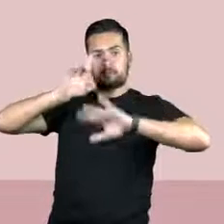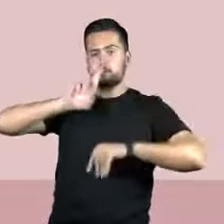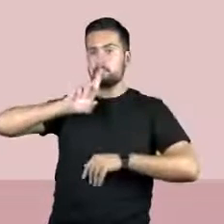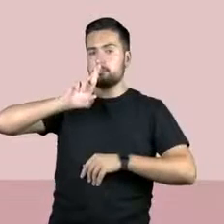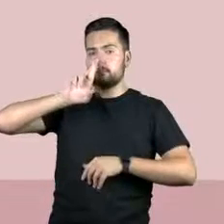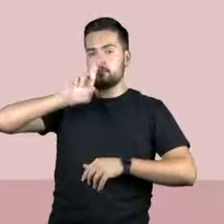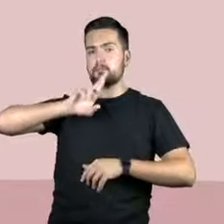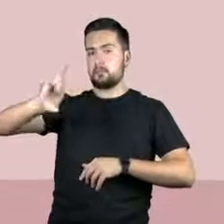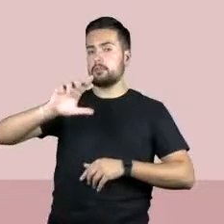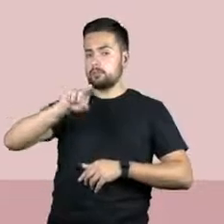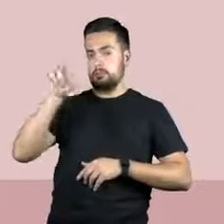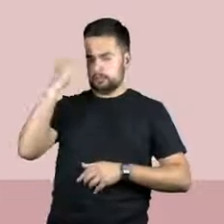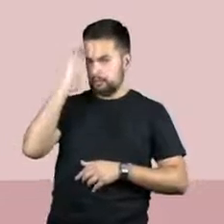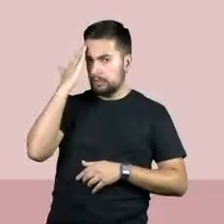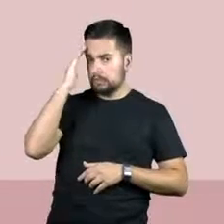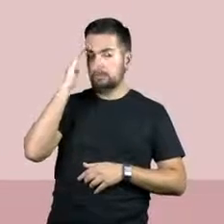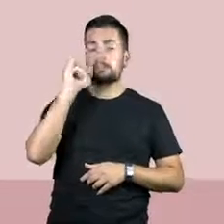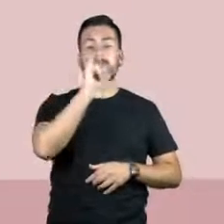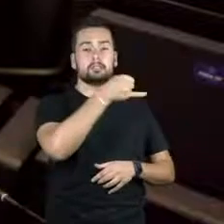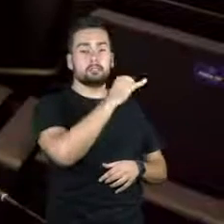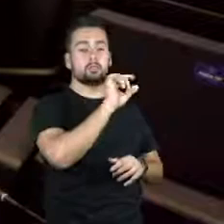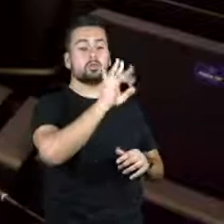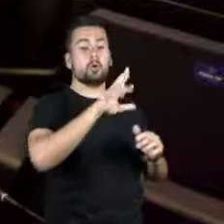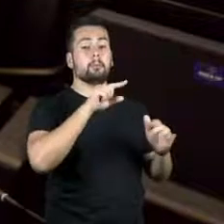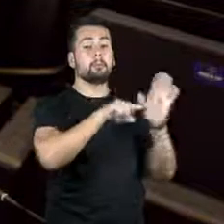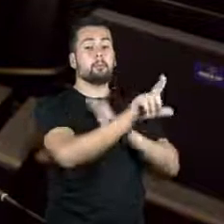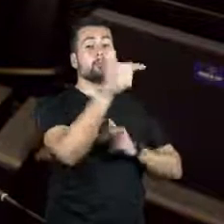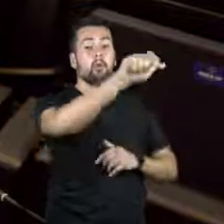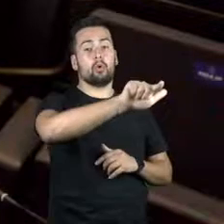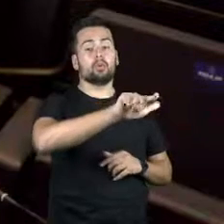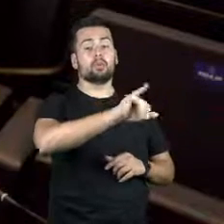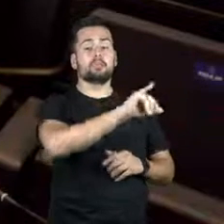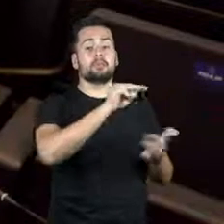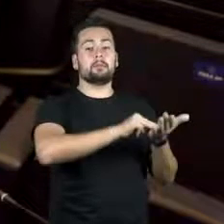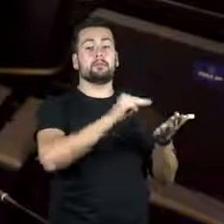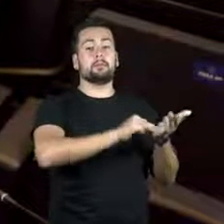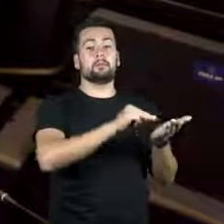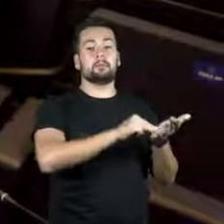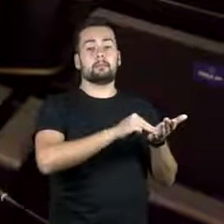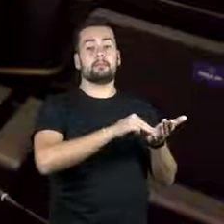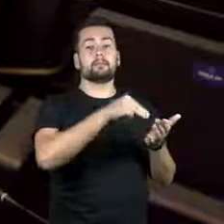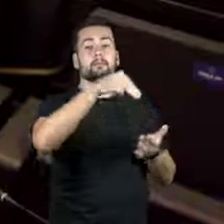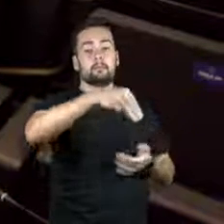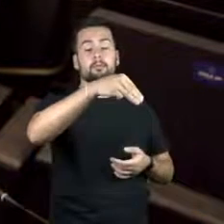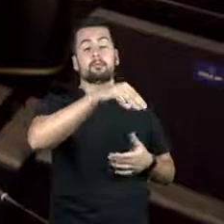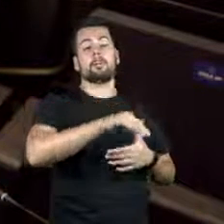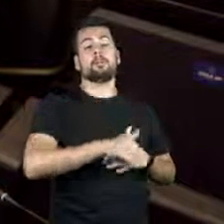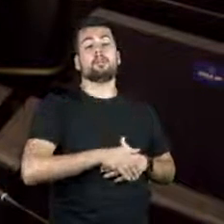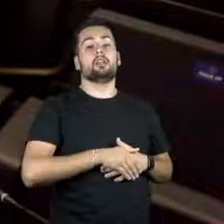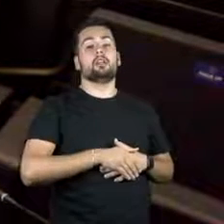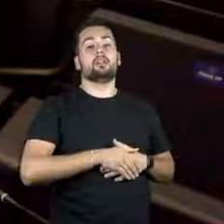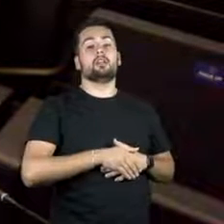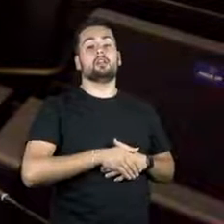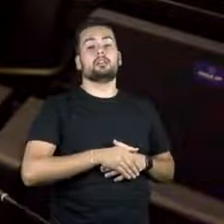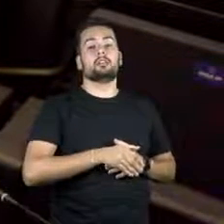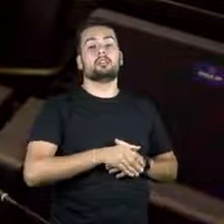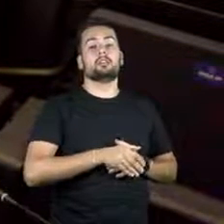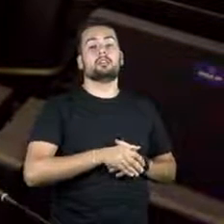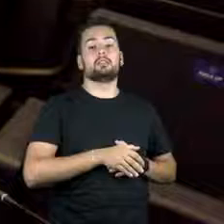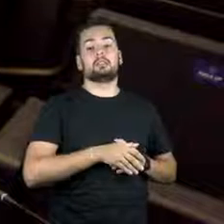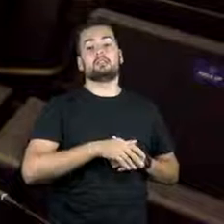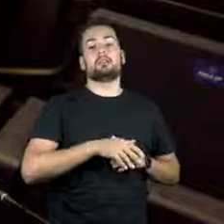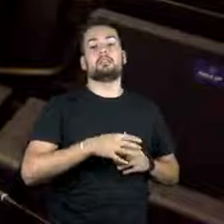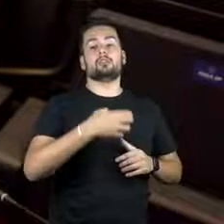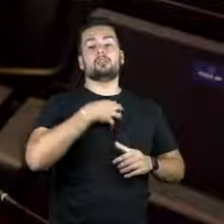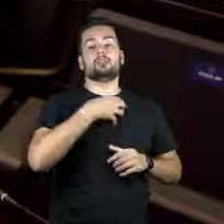Você entendeu? Sim. Só mais uma pergunta. Se for o método Morgenstern-Price, ele pode... A forma da